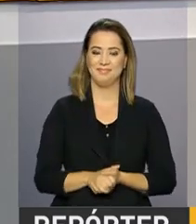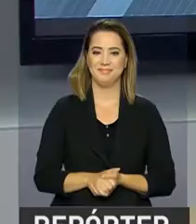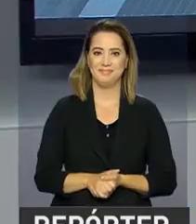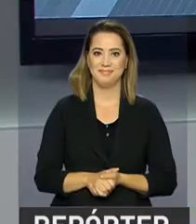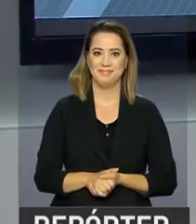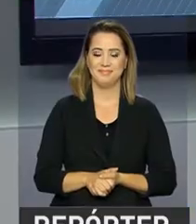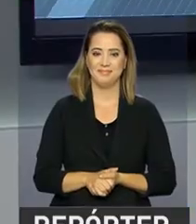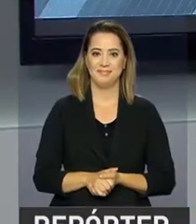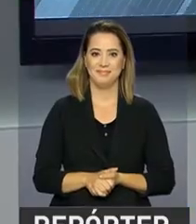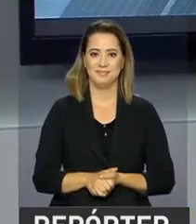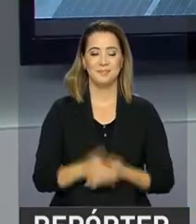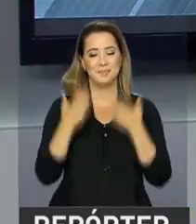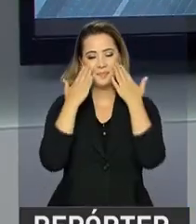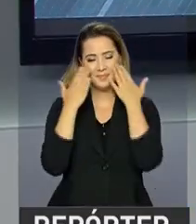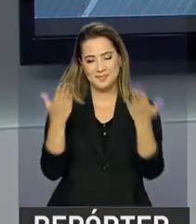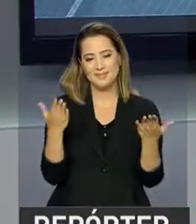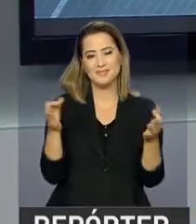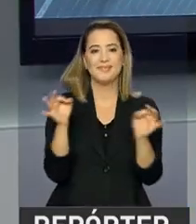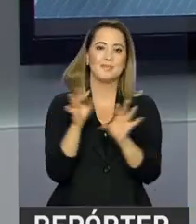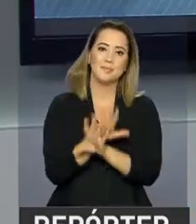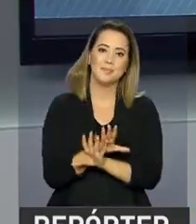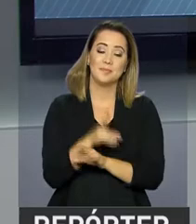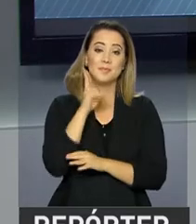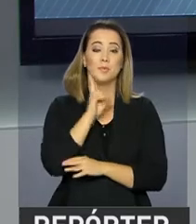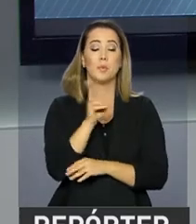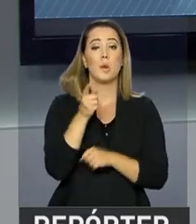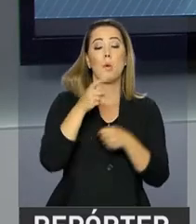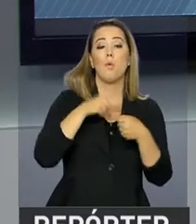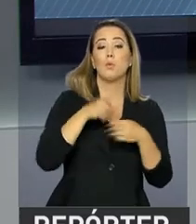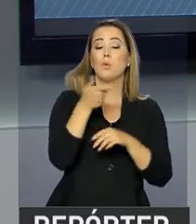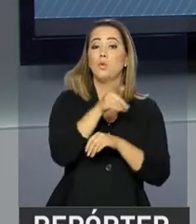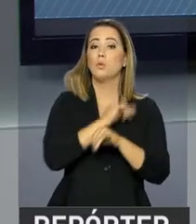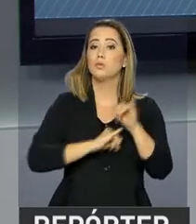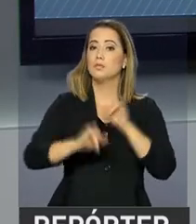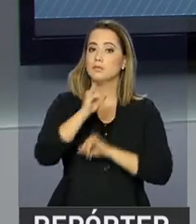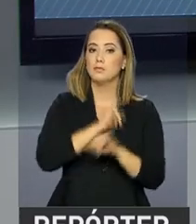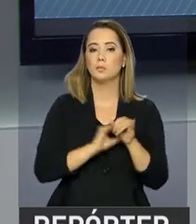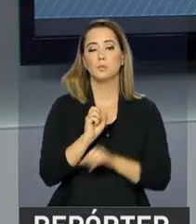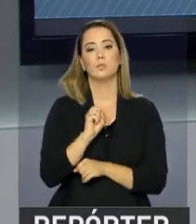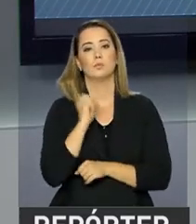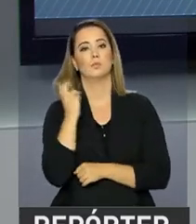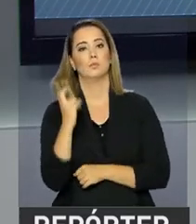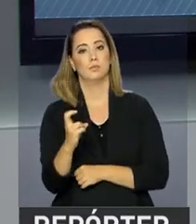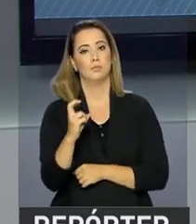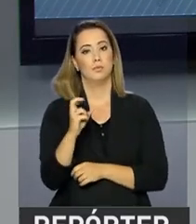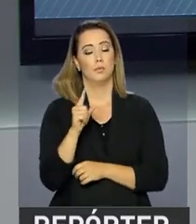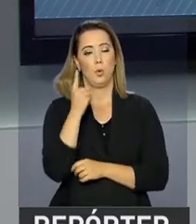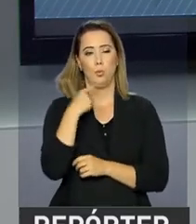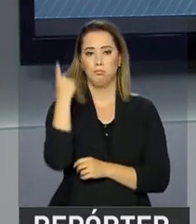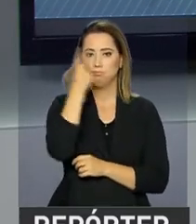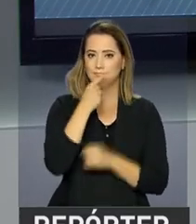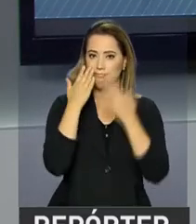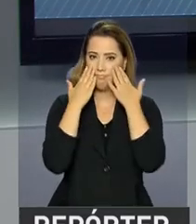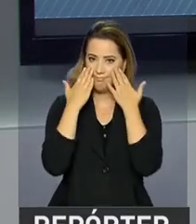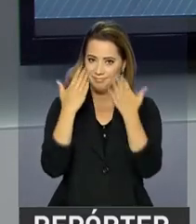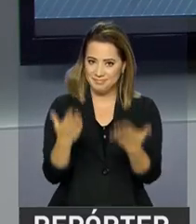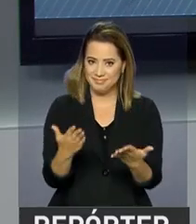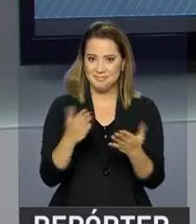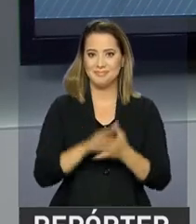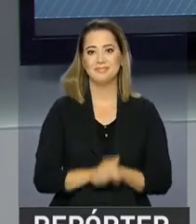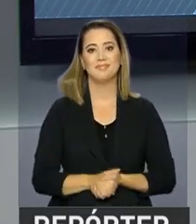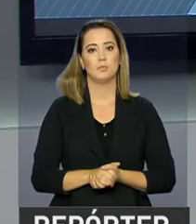o repórter nbr fica por aqui voltaremos a qualquer momento com outras informações ou em uma hora na próxima